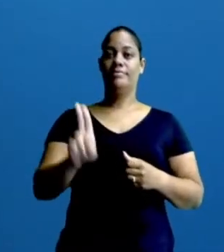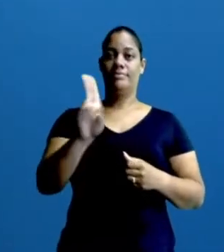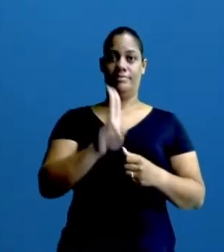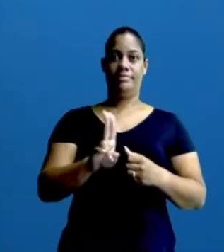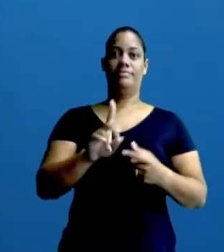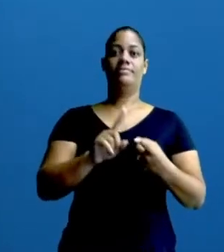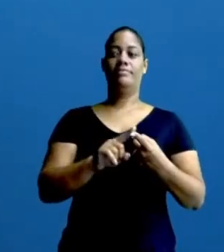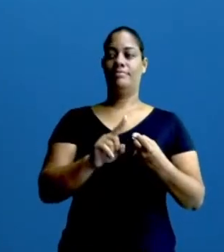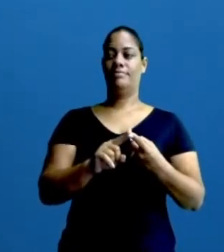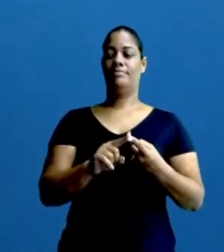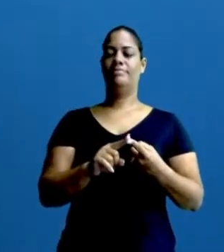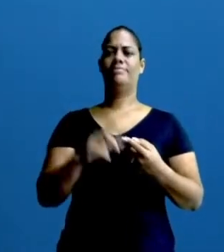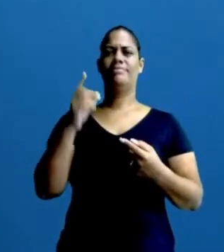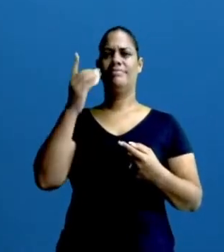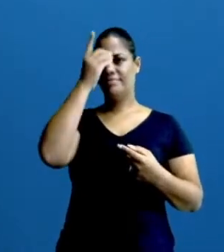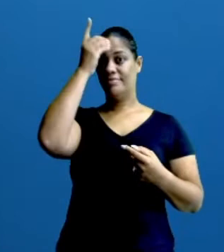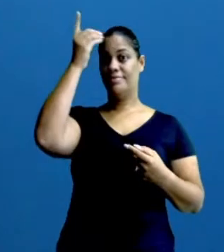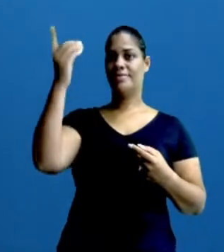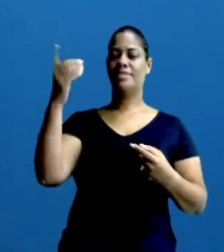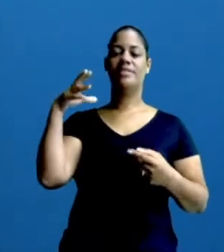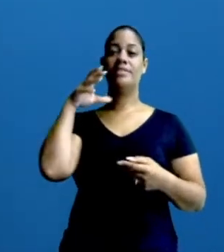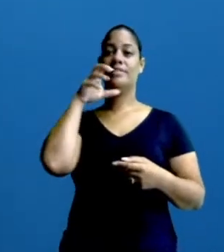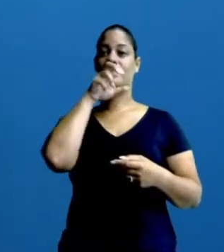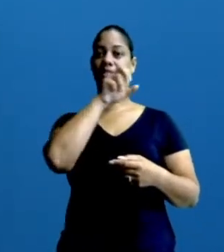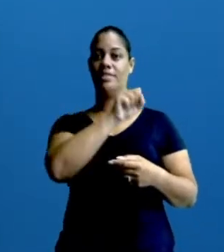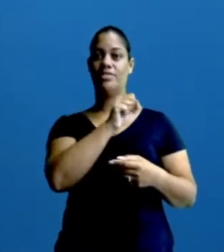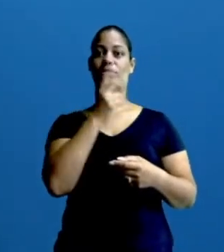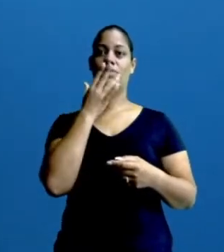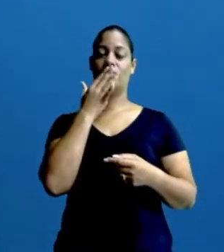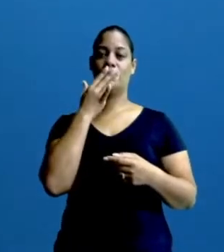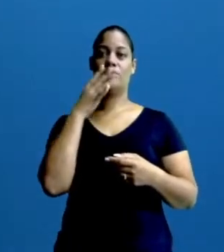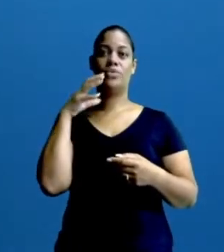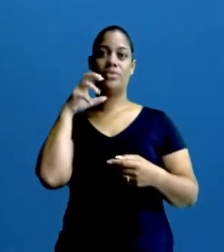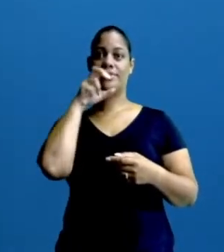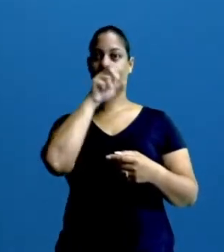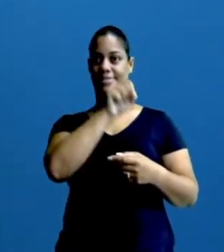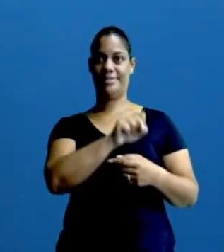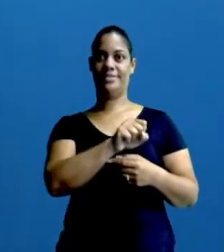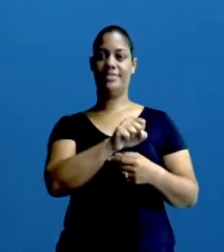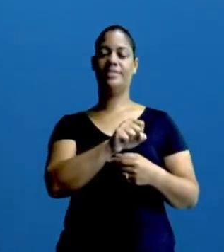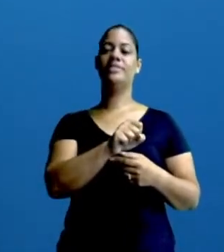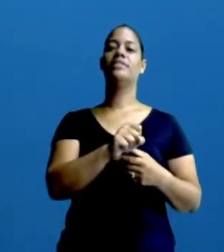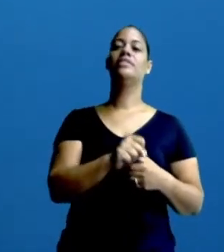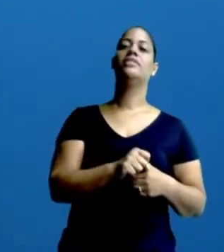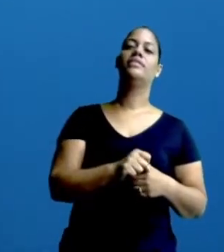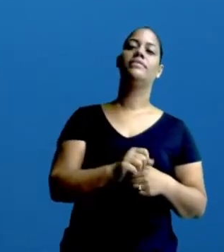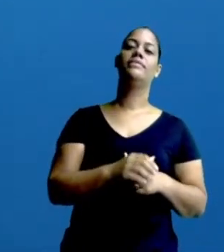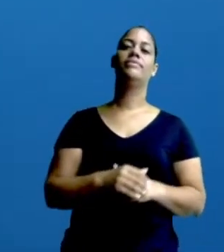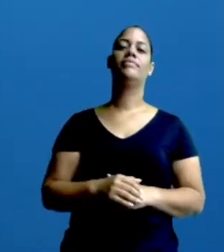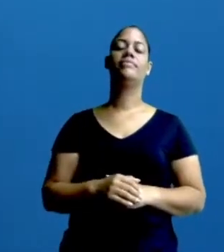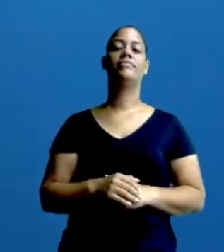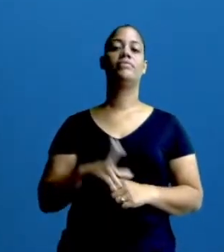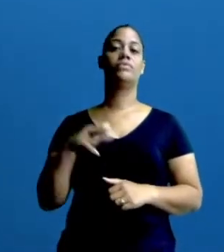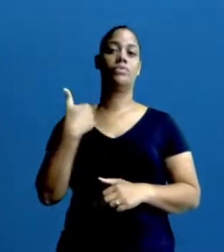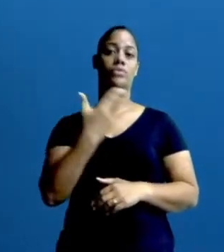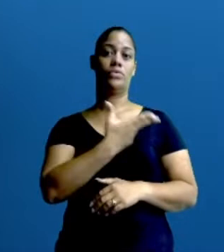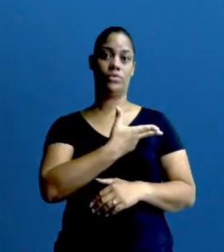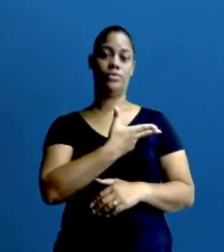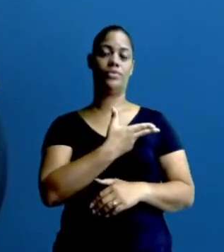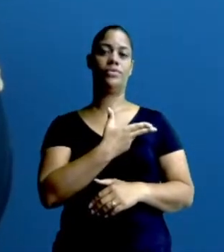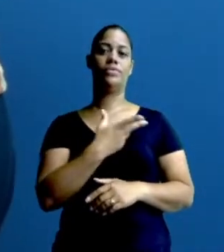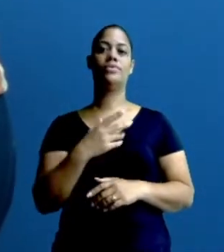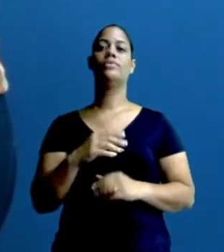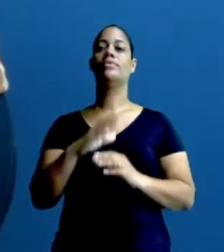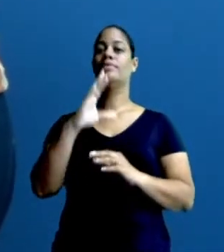na nossa legenda, né? Para dar uma ideia de quente, a gente usa as cores laranja e vermelho, né? Então lembre, nosso clima